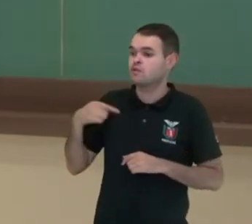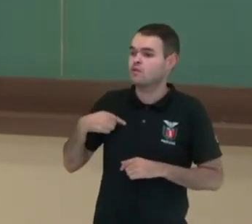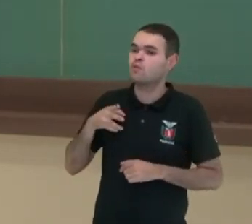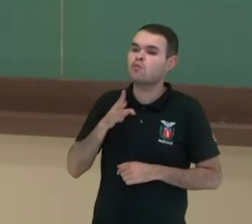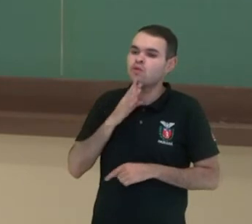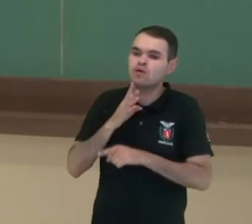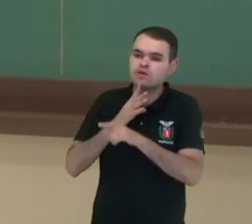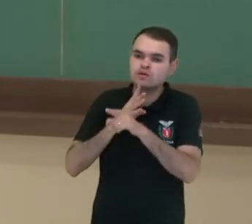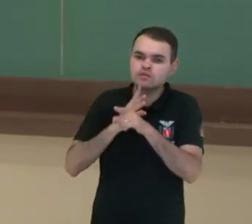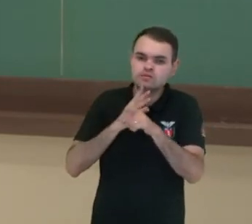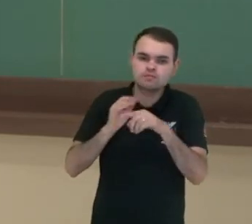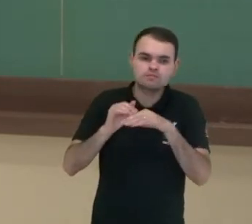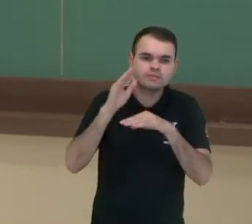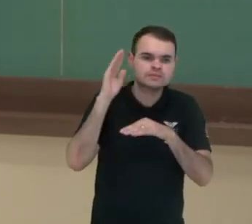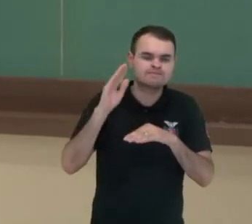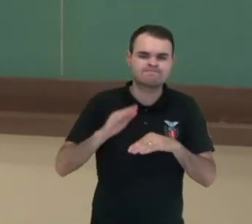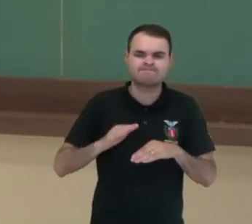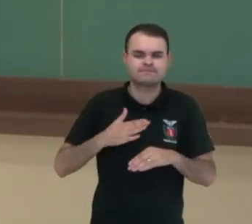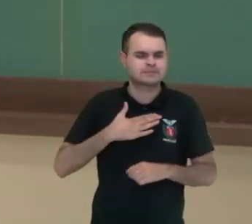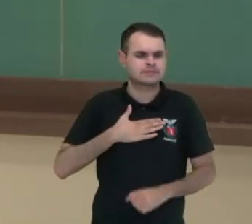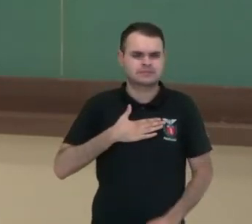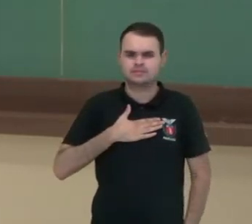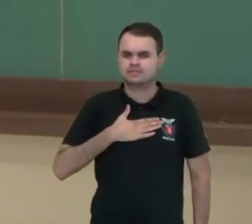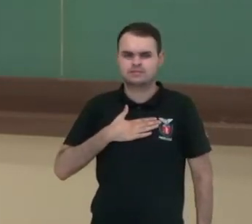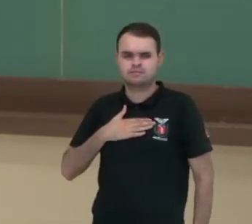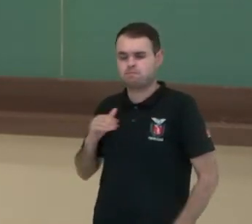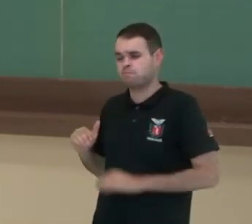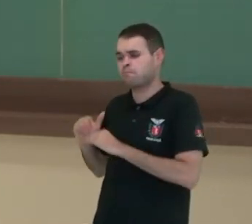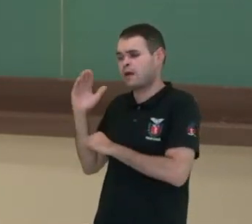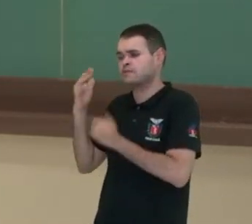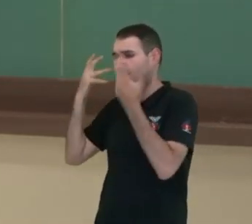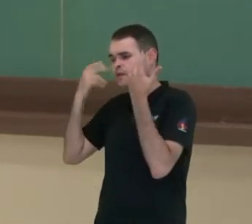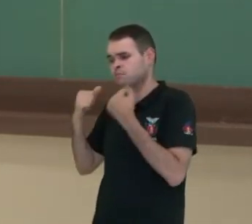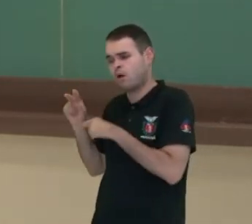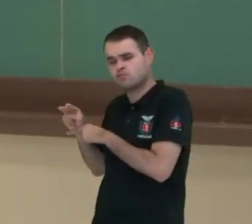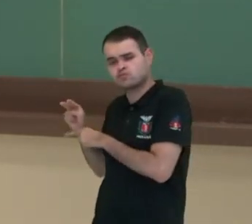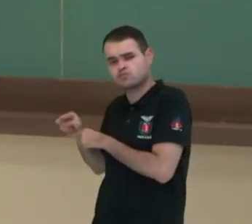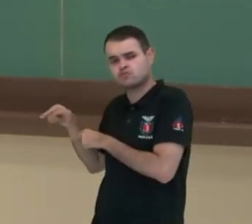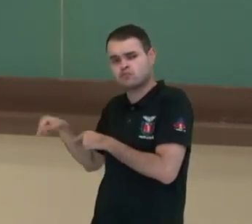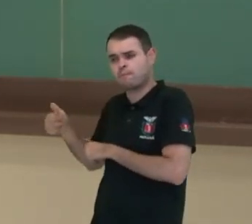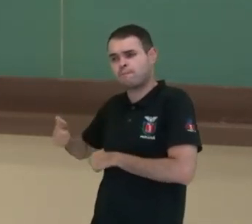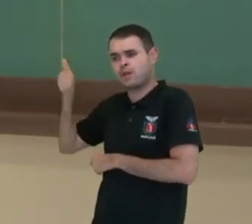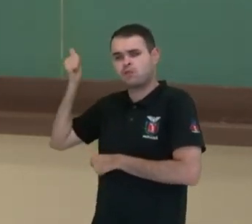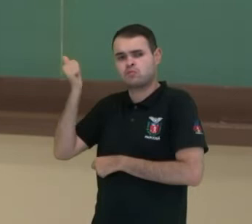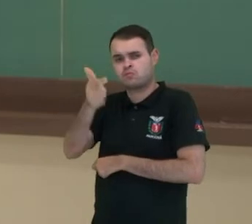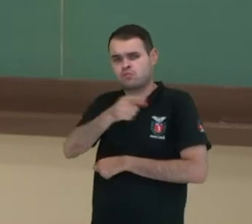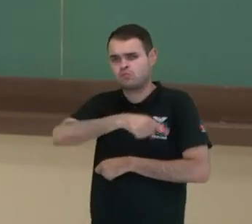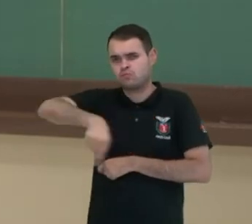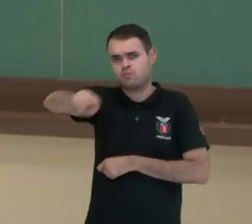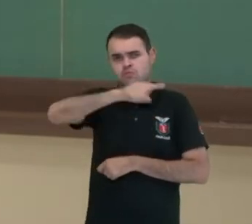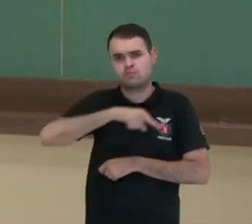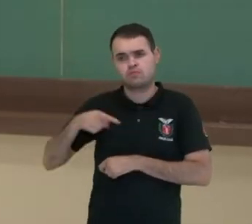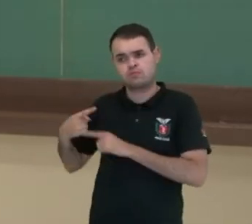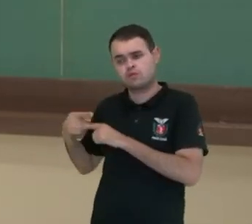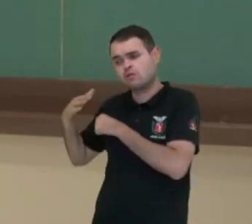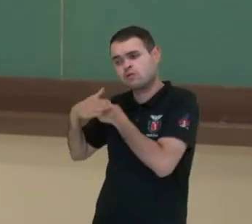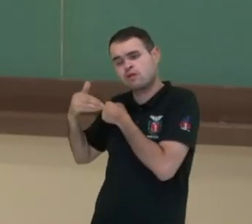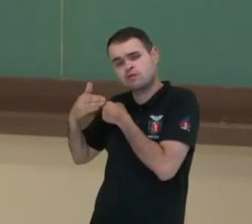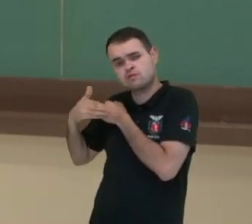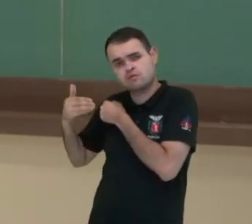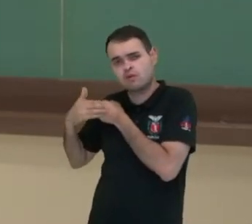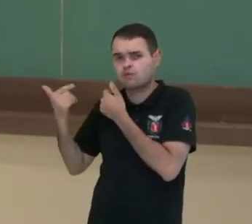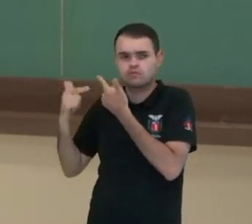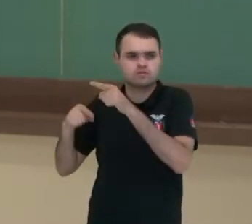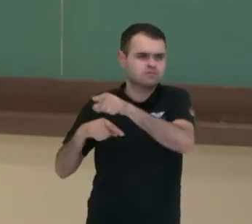as pessoas, eu acabo mais gostando dos meus animaizinhos, né? Por conta que eles são carinhosos, enfim, eles não têm